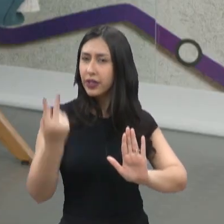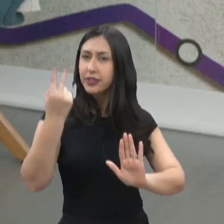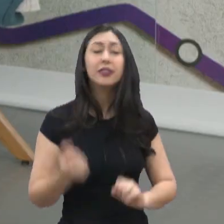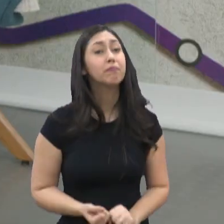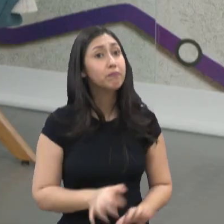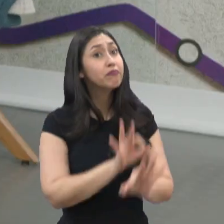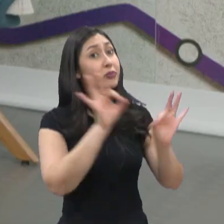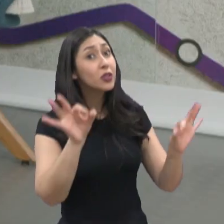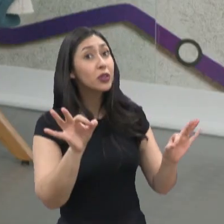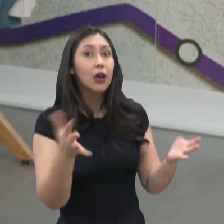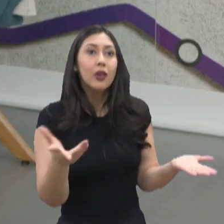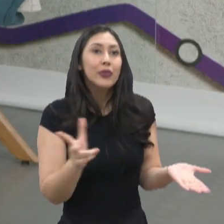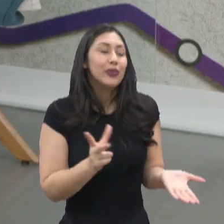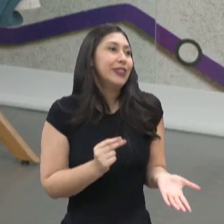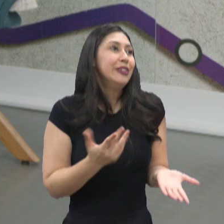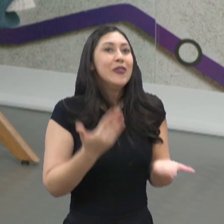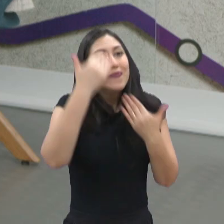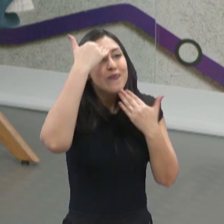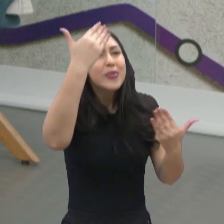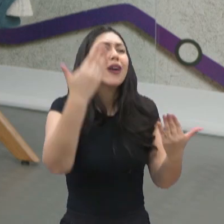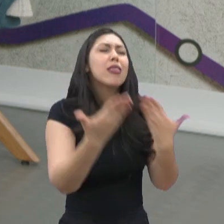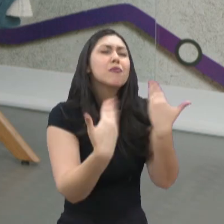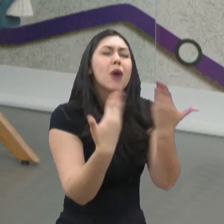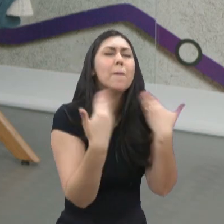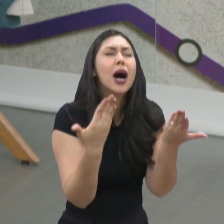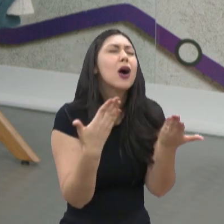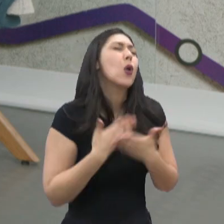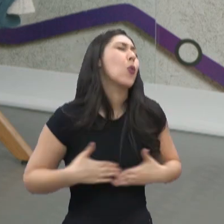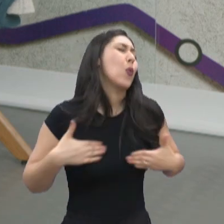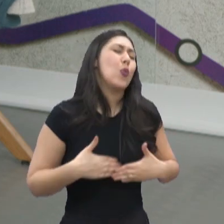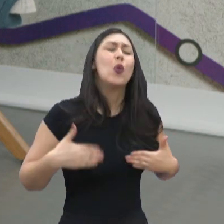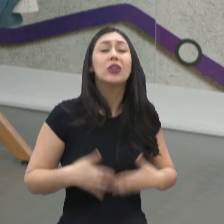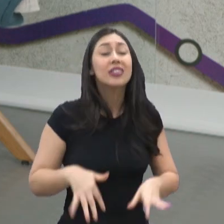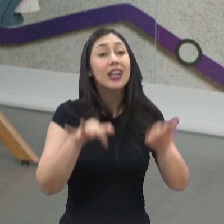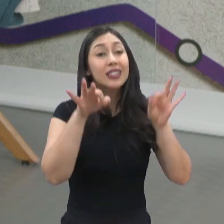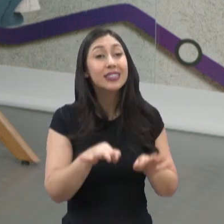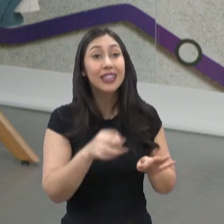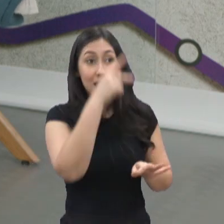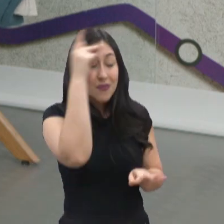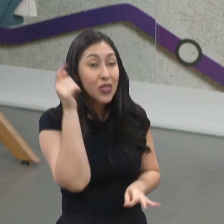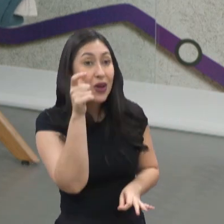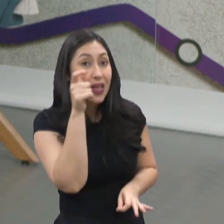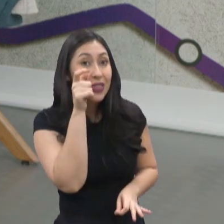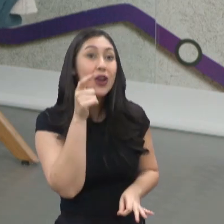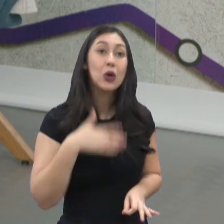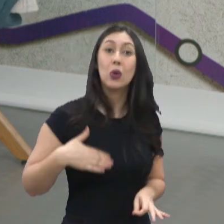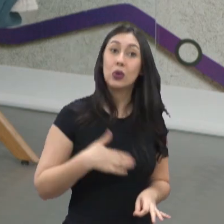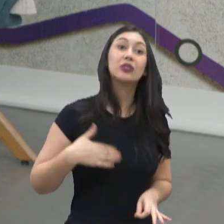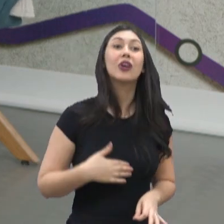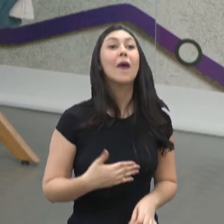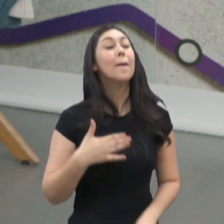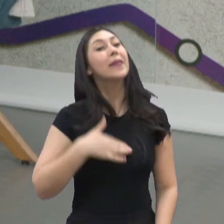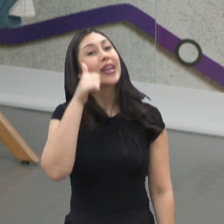Marcela, nossa, muito obrigada. É delicioso agradeço, o nosso prazer. papo. Eu tenho certeza que o pessoal adorou aí. Eu adorei. Eu tenho uma irmã educadora